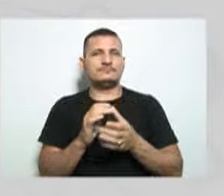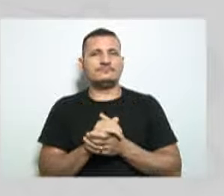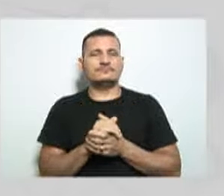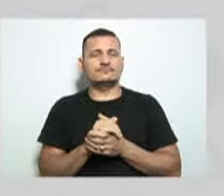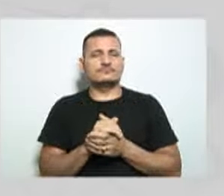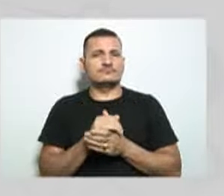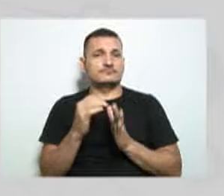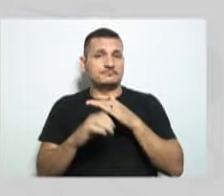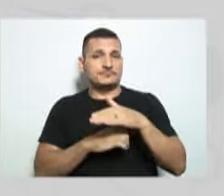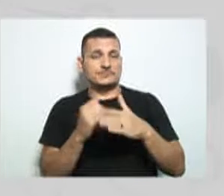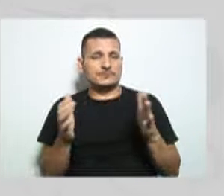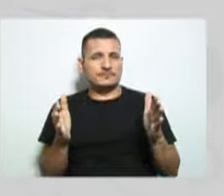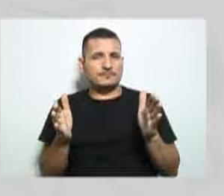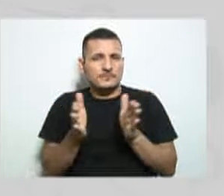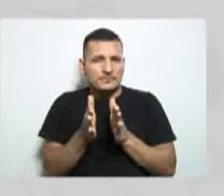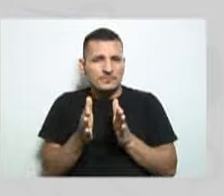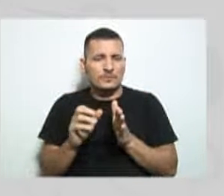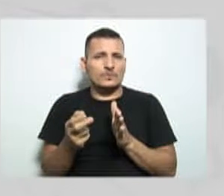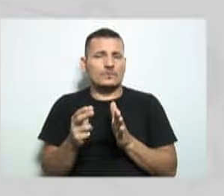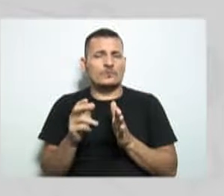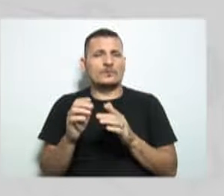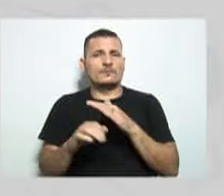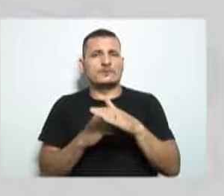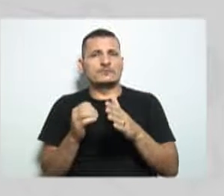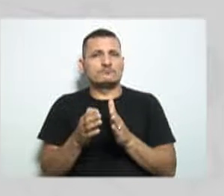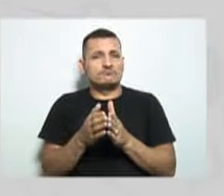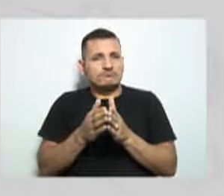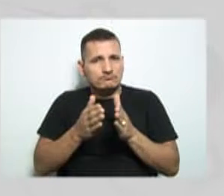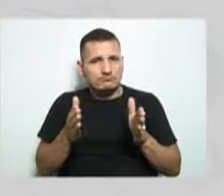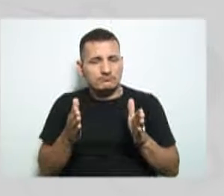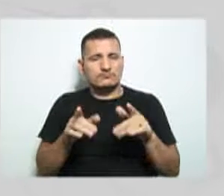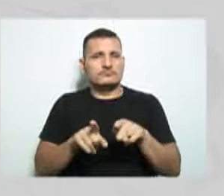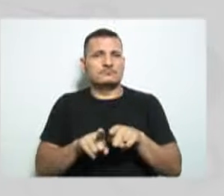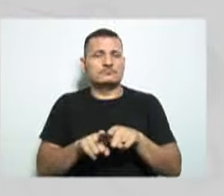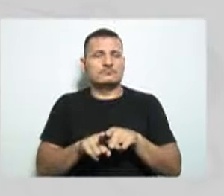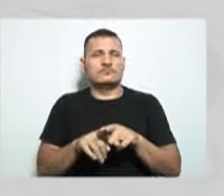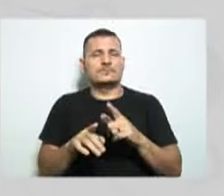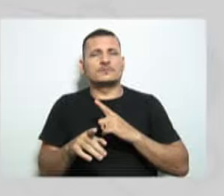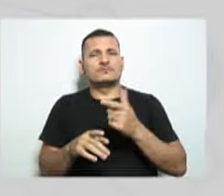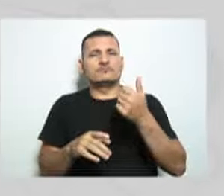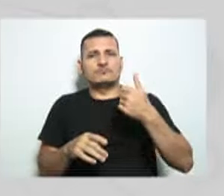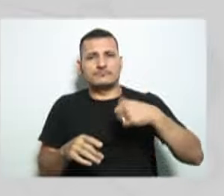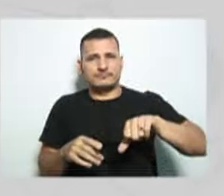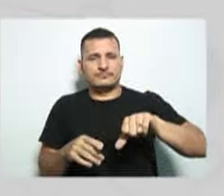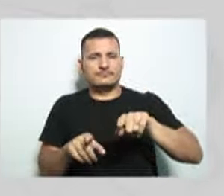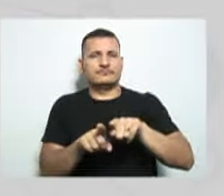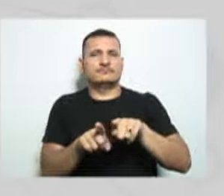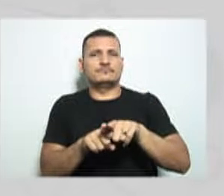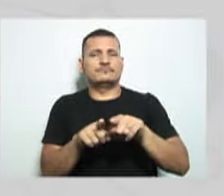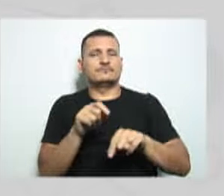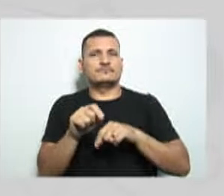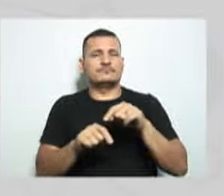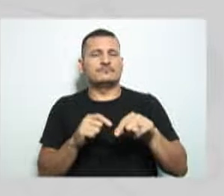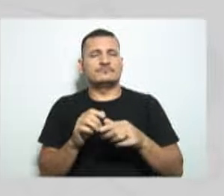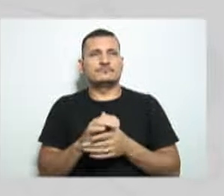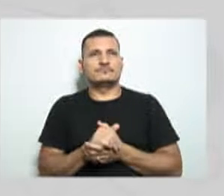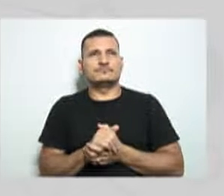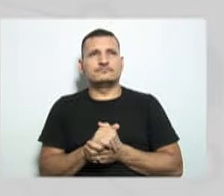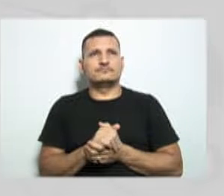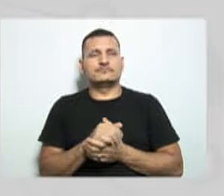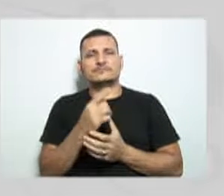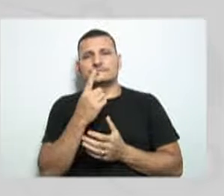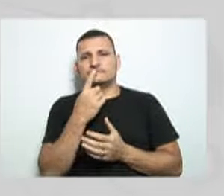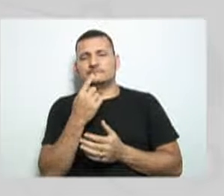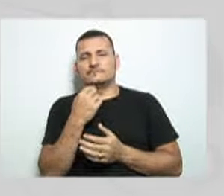que podem utilizar, mas também tem as desvantagens do sistema periódico, que são quais? Foi até destacado aqui